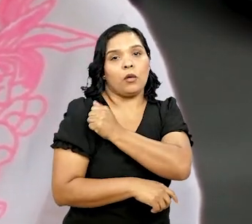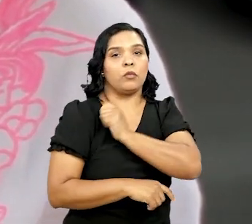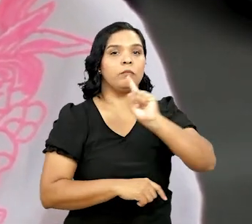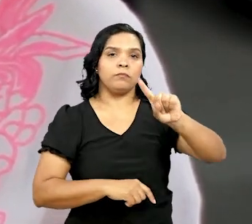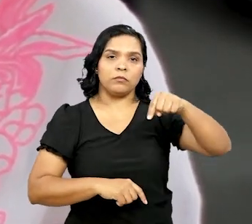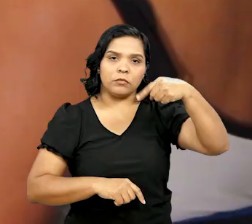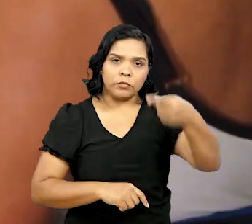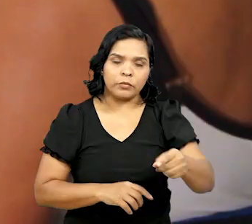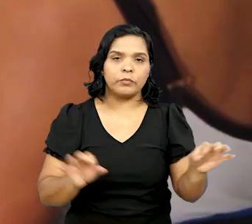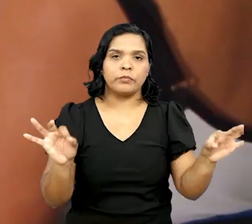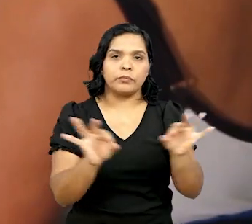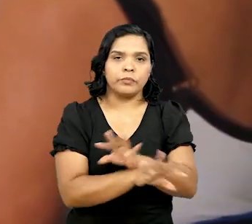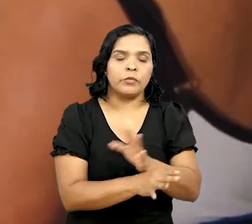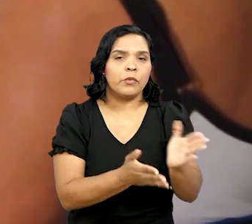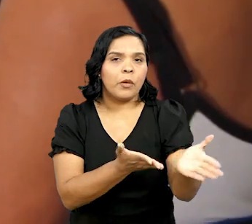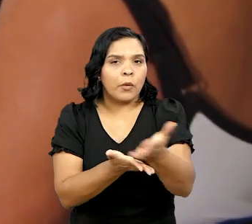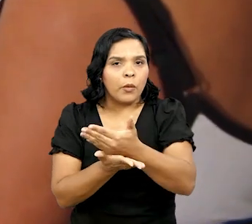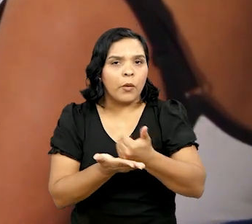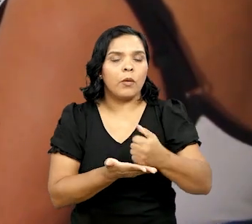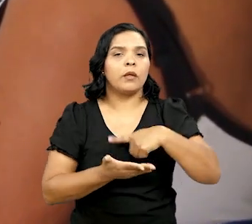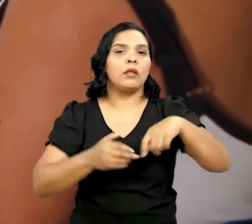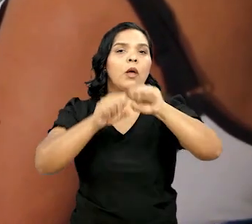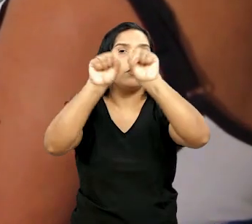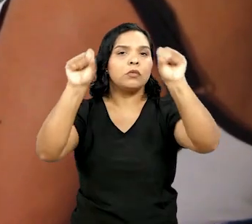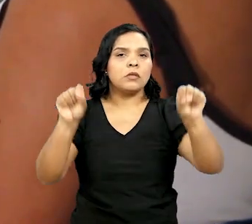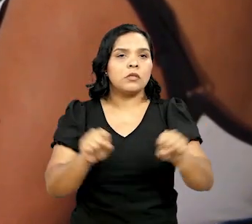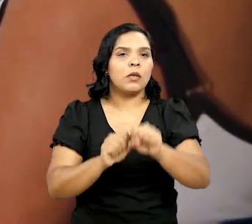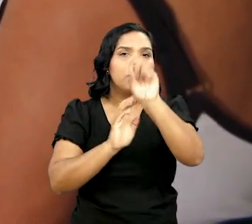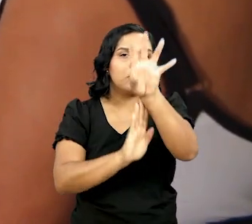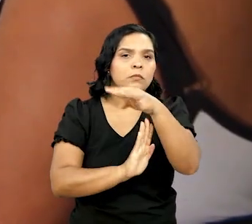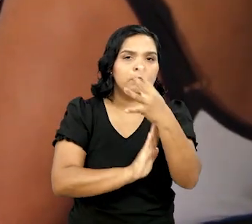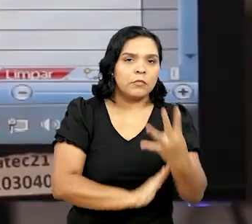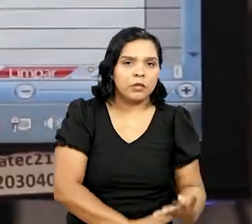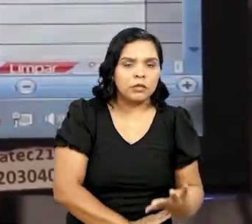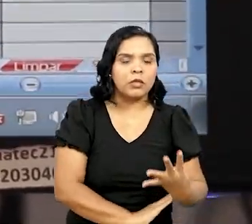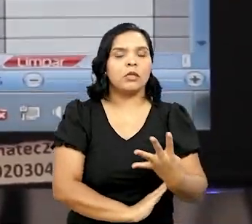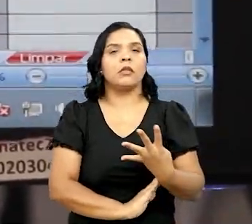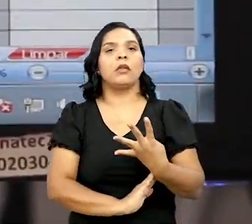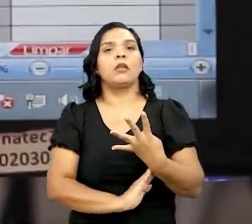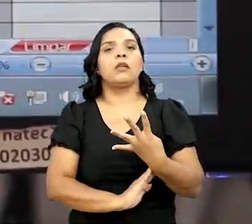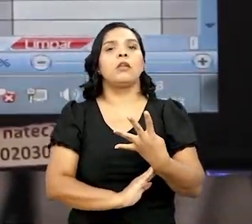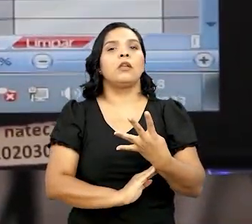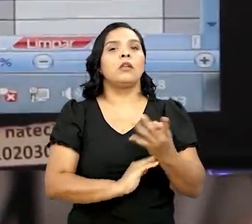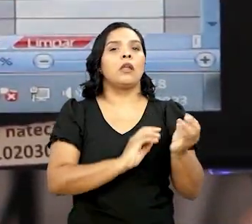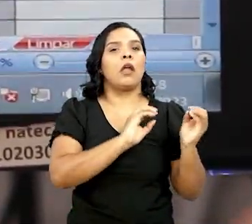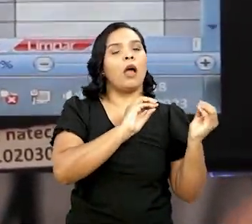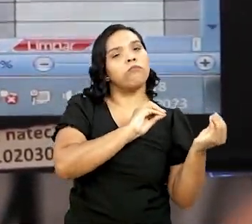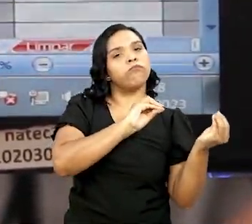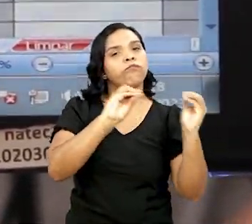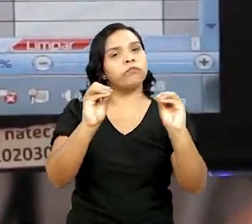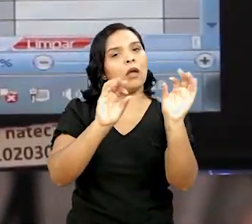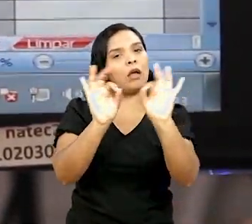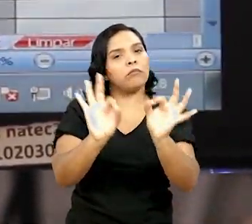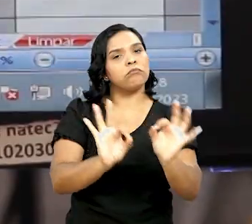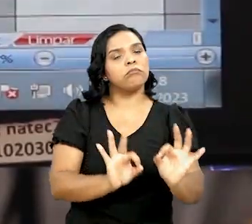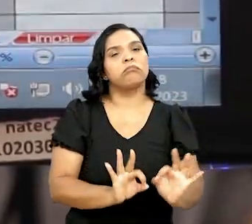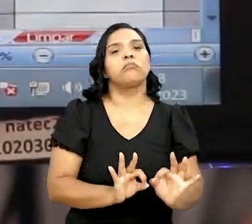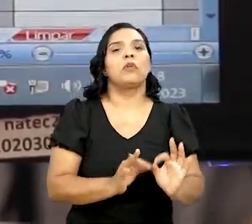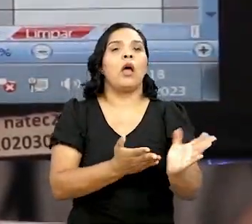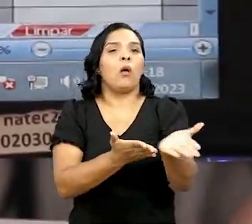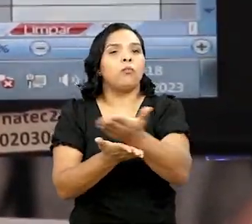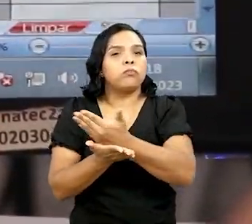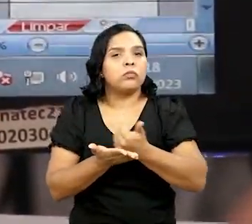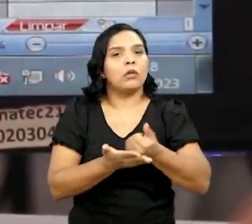Pós a coleta, nós temos um sistema de planilhas eletrônicas onde a gente imputa os dados, ou seja, todos esses